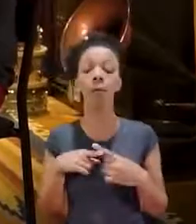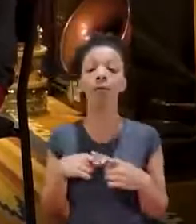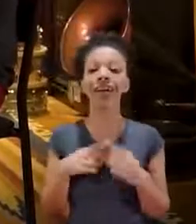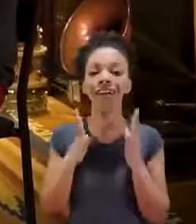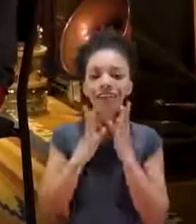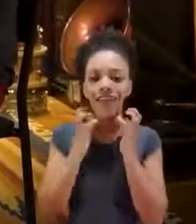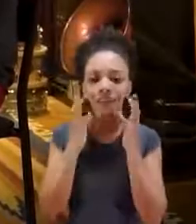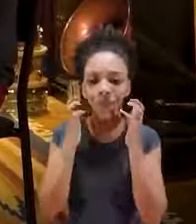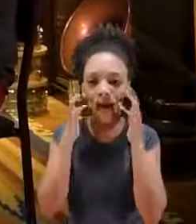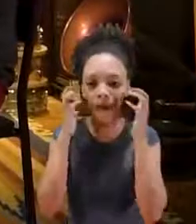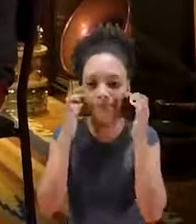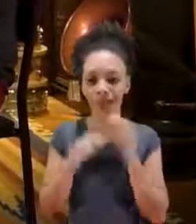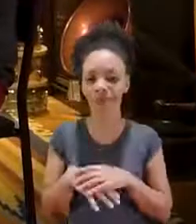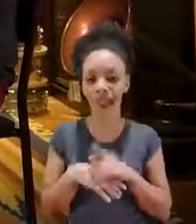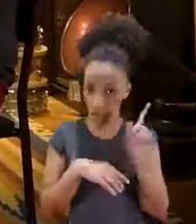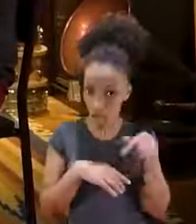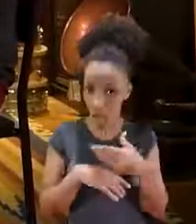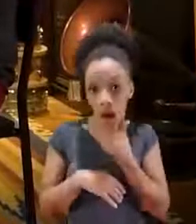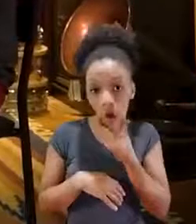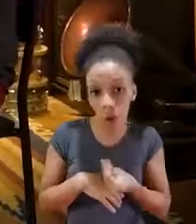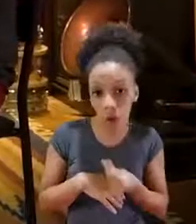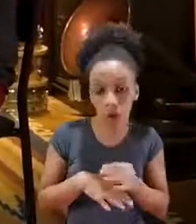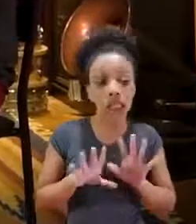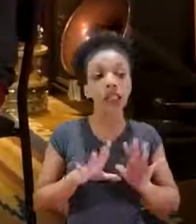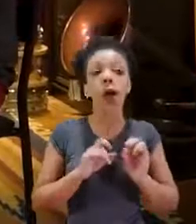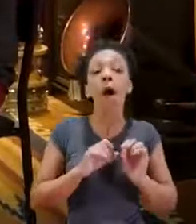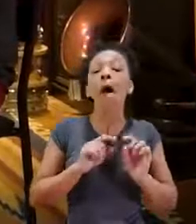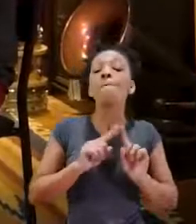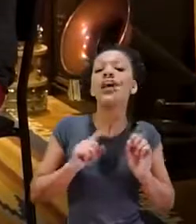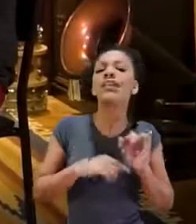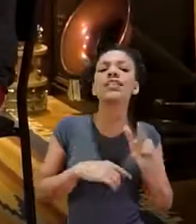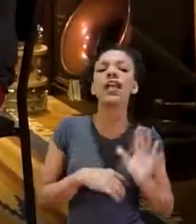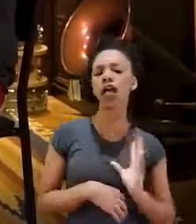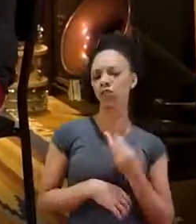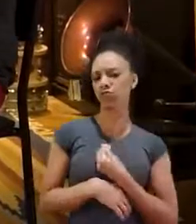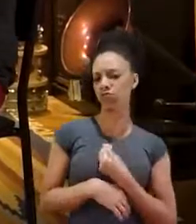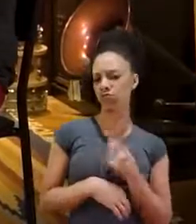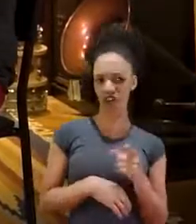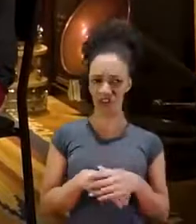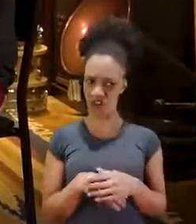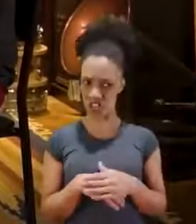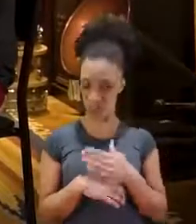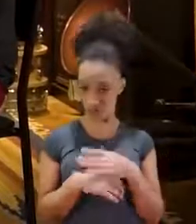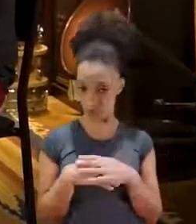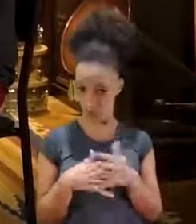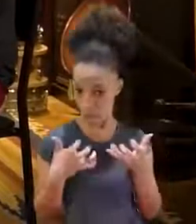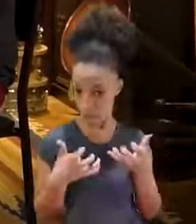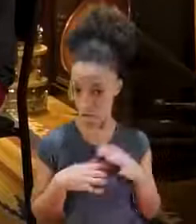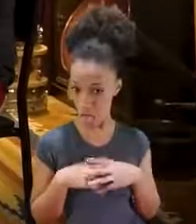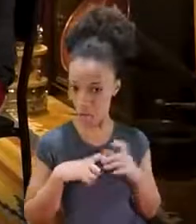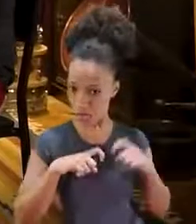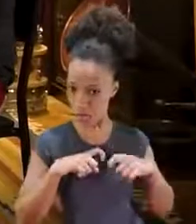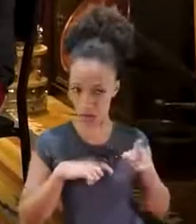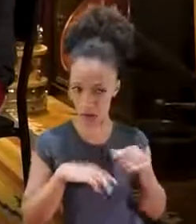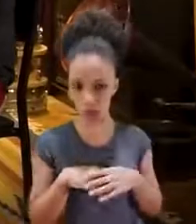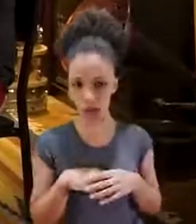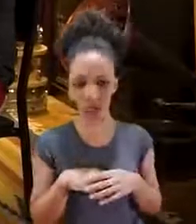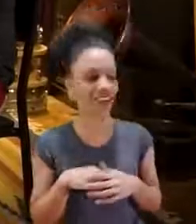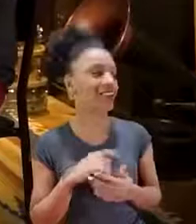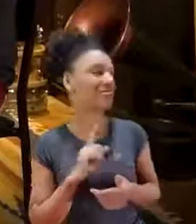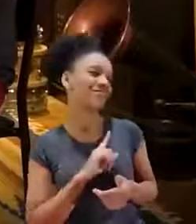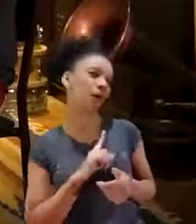ele tem barba sem ele é um homem então se ele fosse um homem trans Você comeria só que ele tem não então você é não é só a